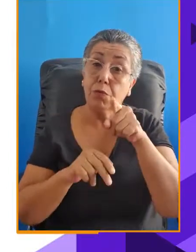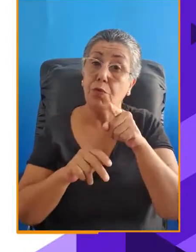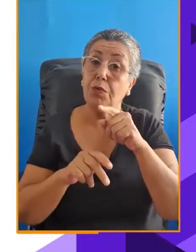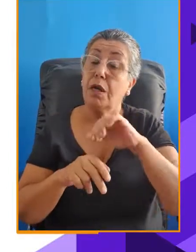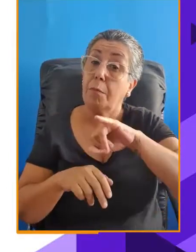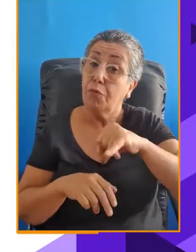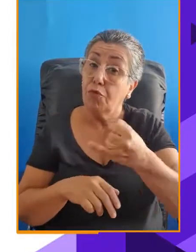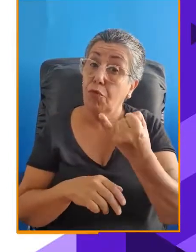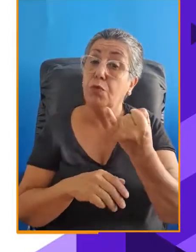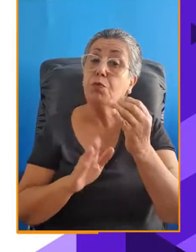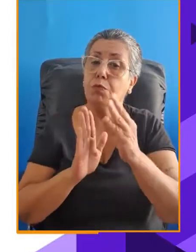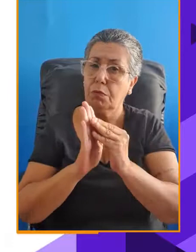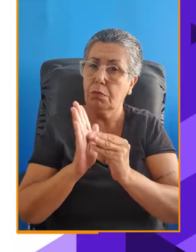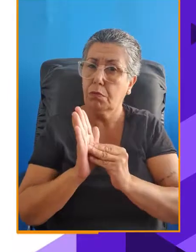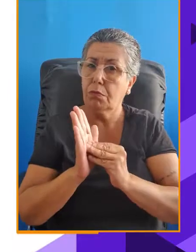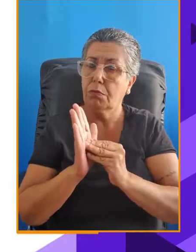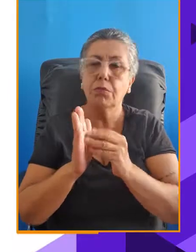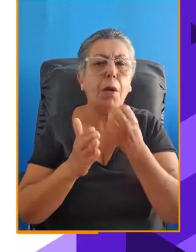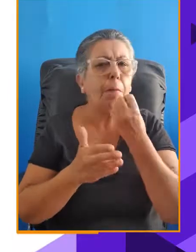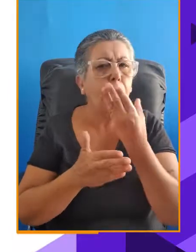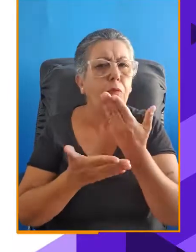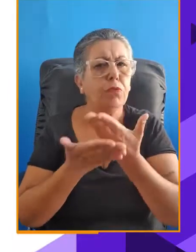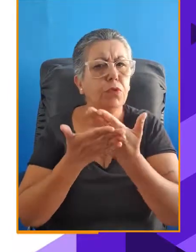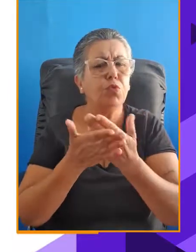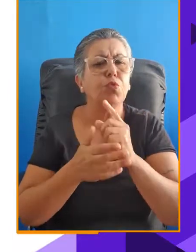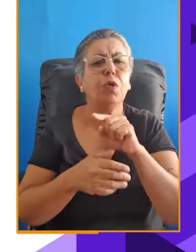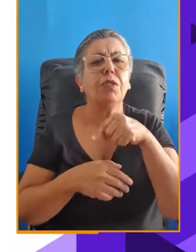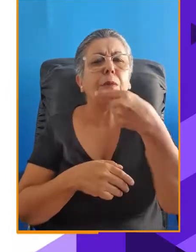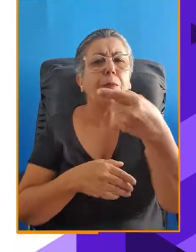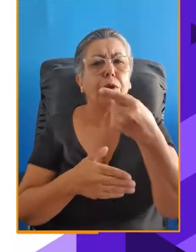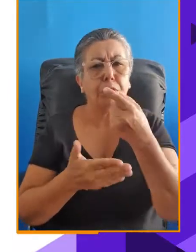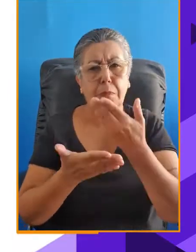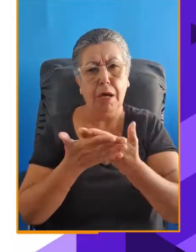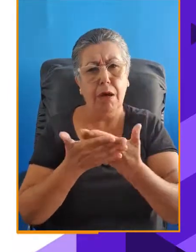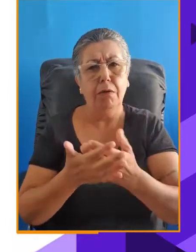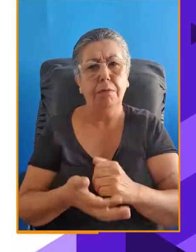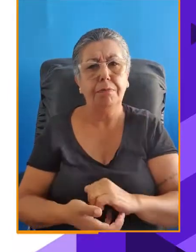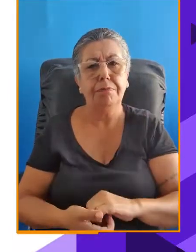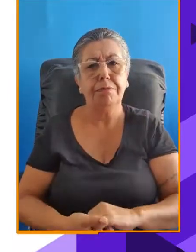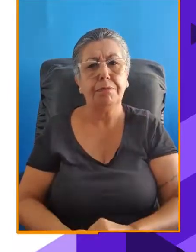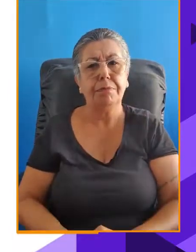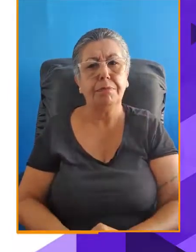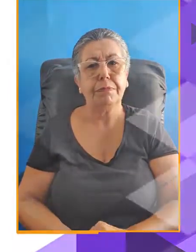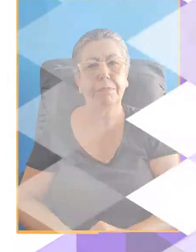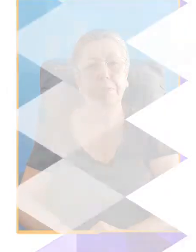espero que tu tenhas aproveitado o conteúdo, bons estudos e até o nosso próximo encontro.